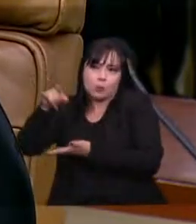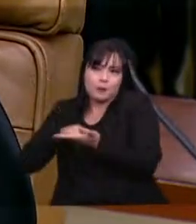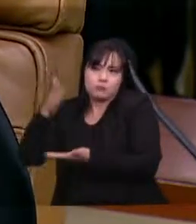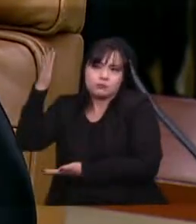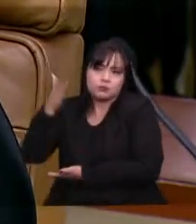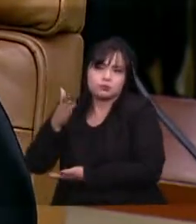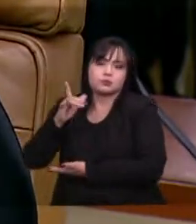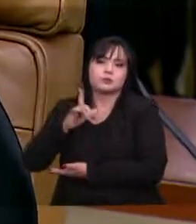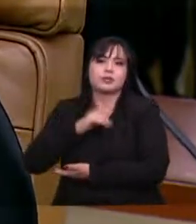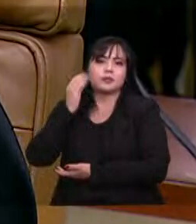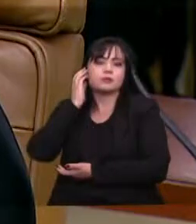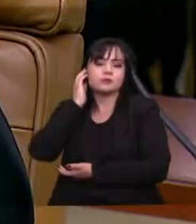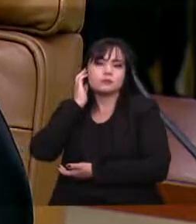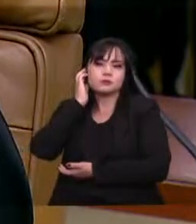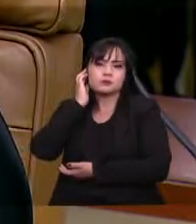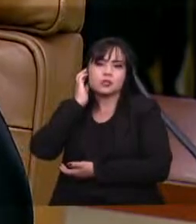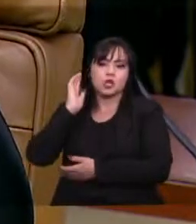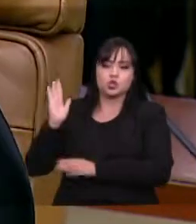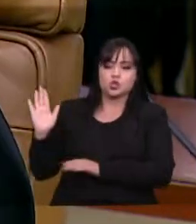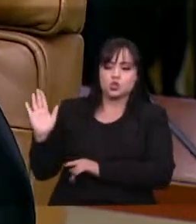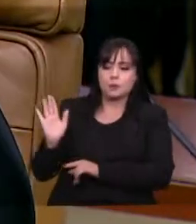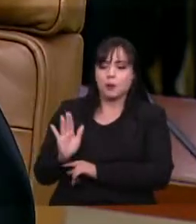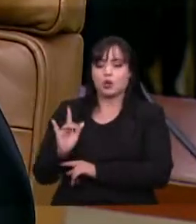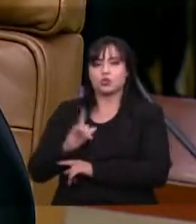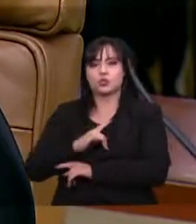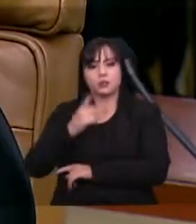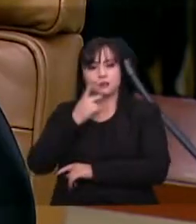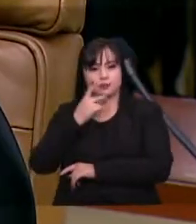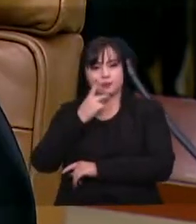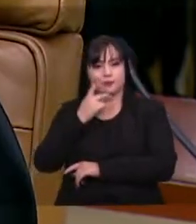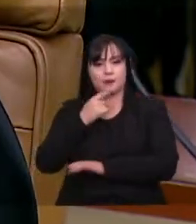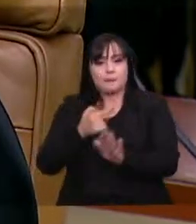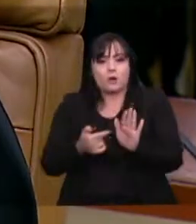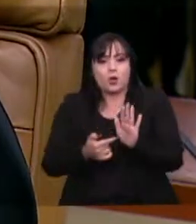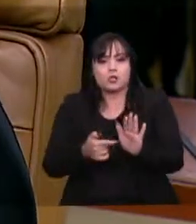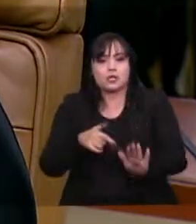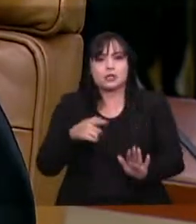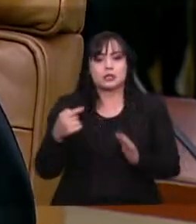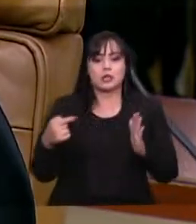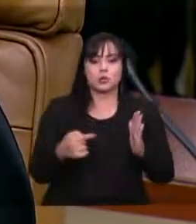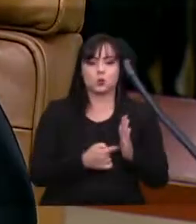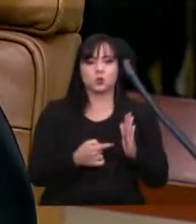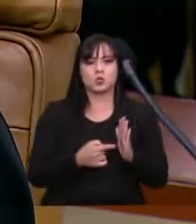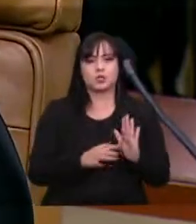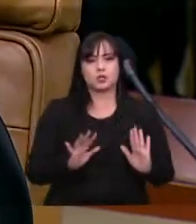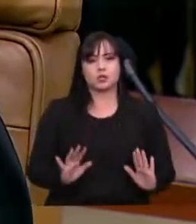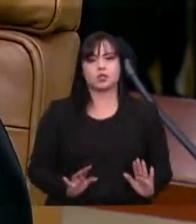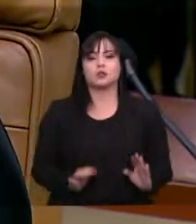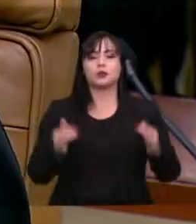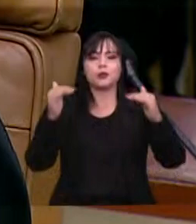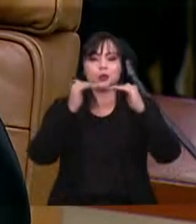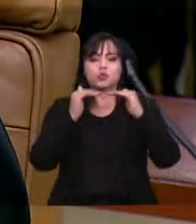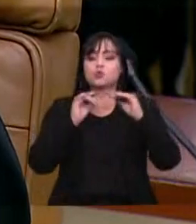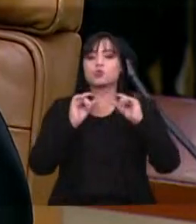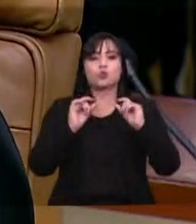é apto a dar suporte a narrativa acusatória exposta na denúncia no sentido de que